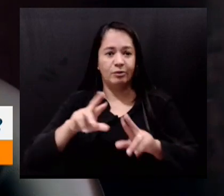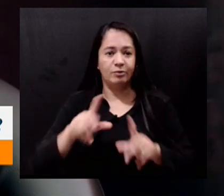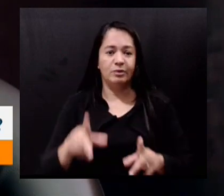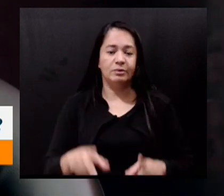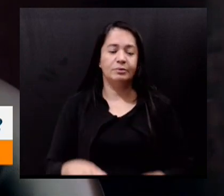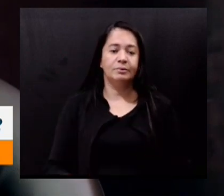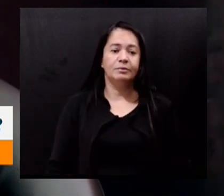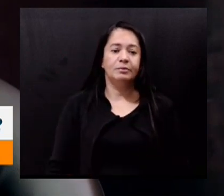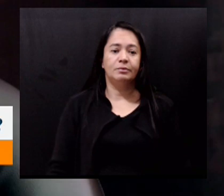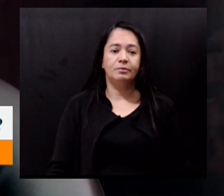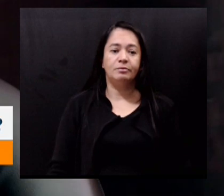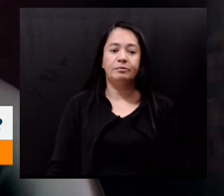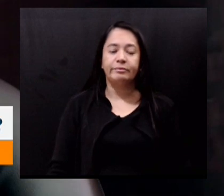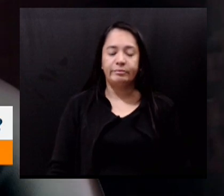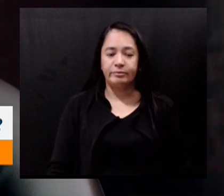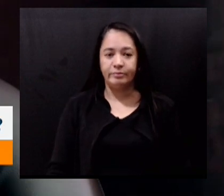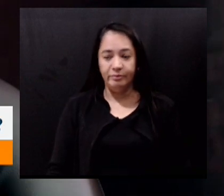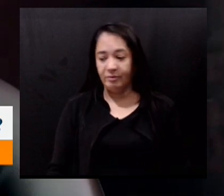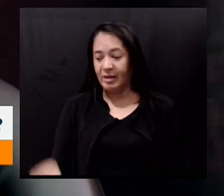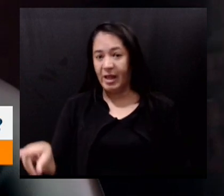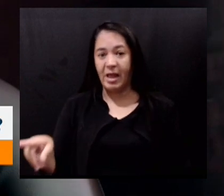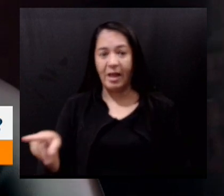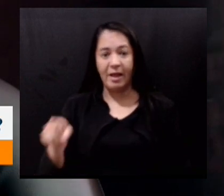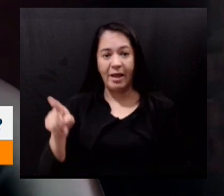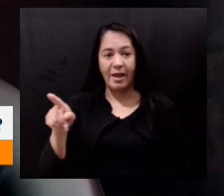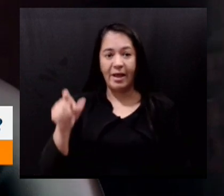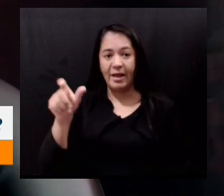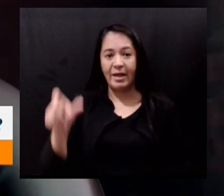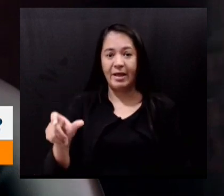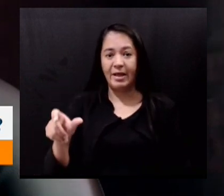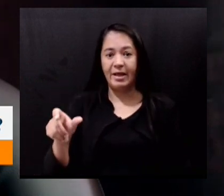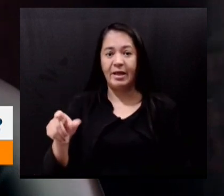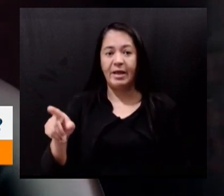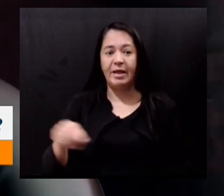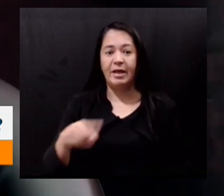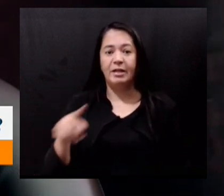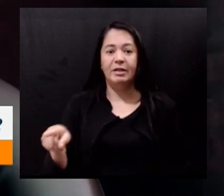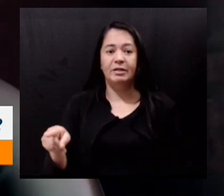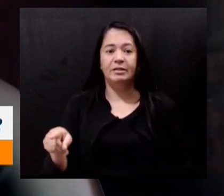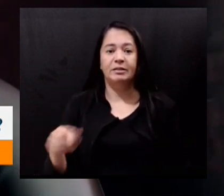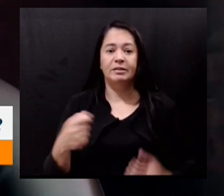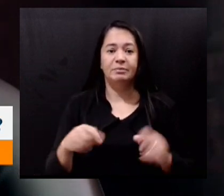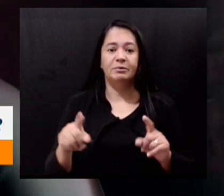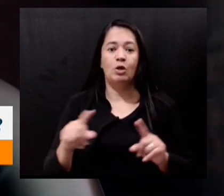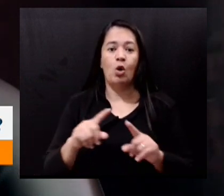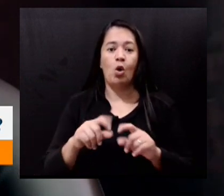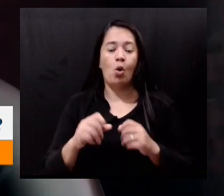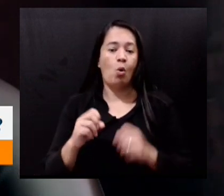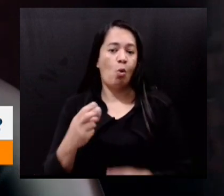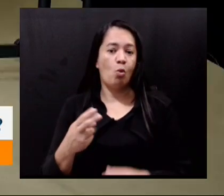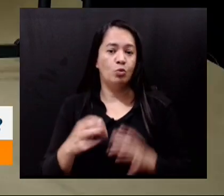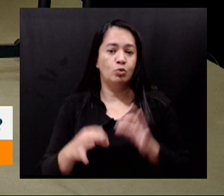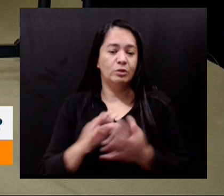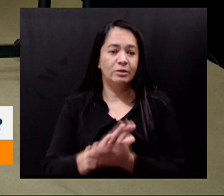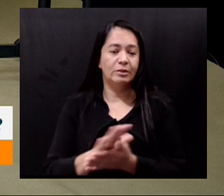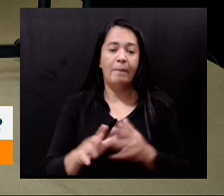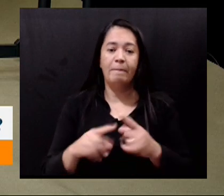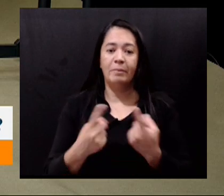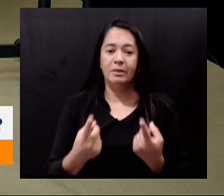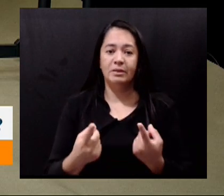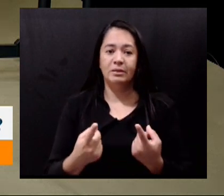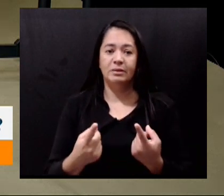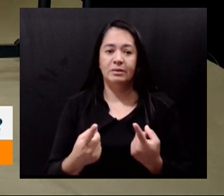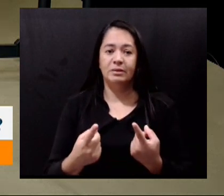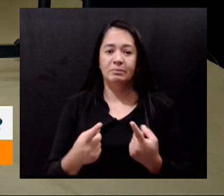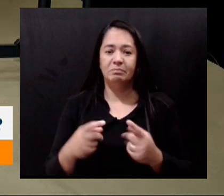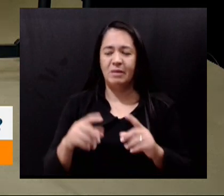essa pessoa tem que necessariamente ficar impune, né. Eh, Mas essa pressão